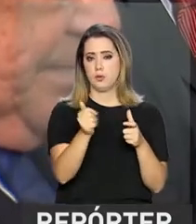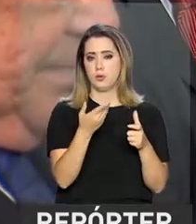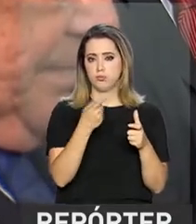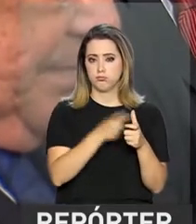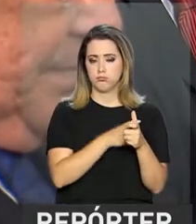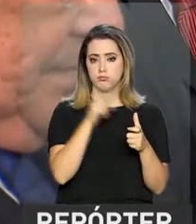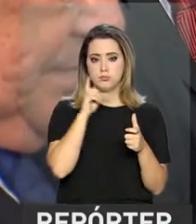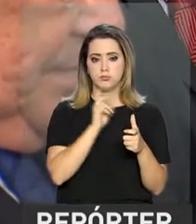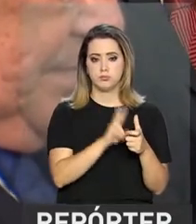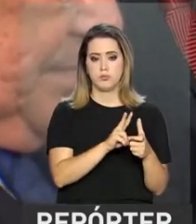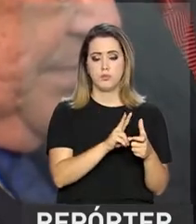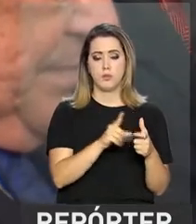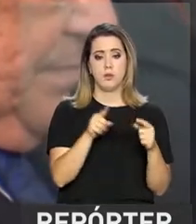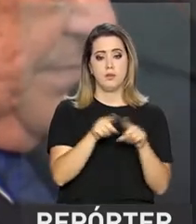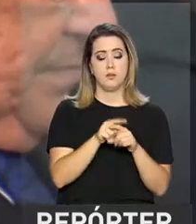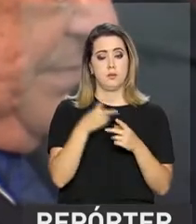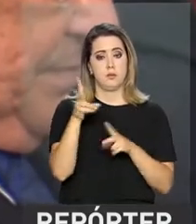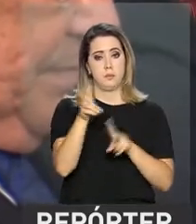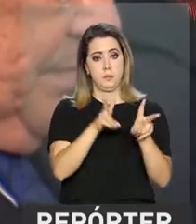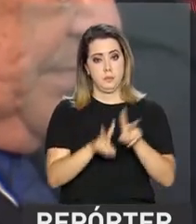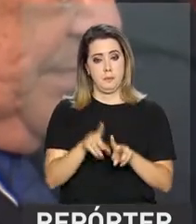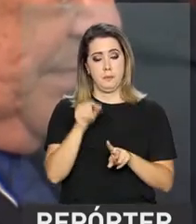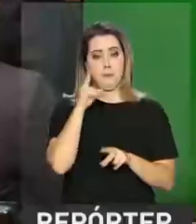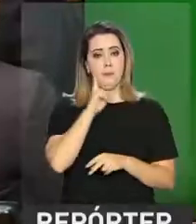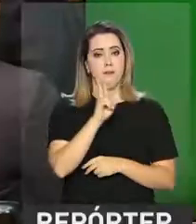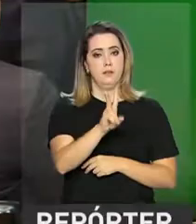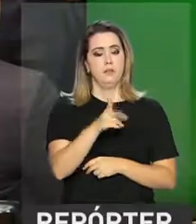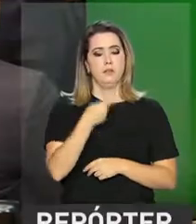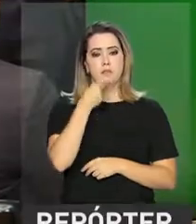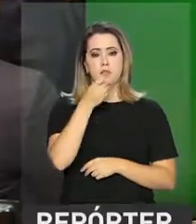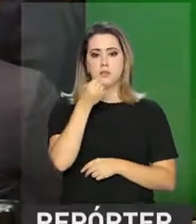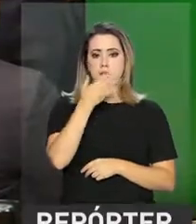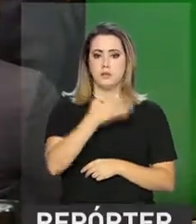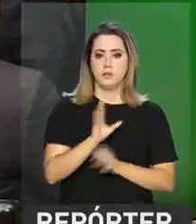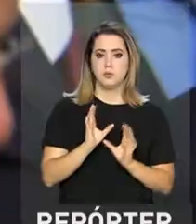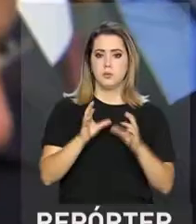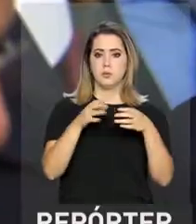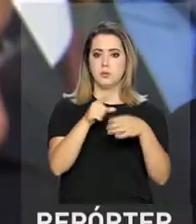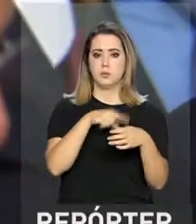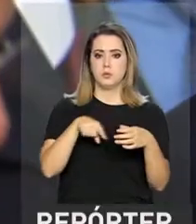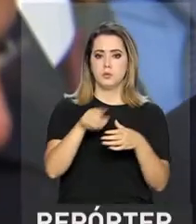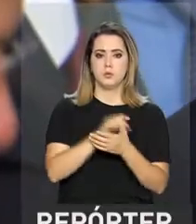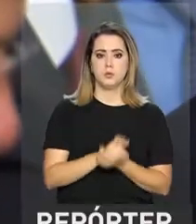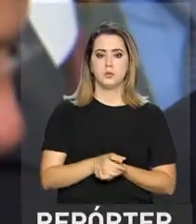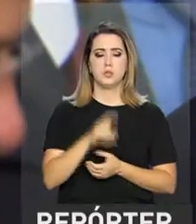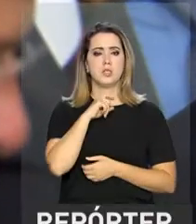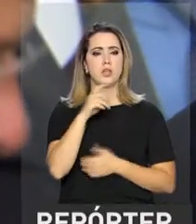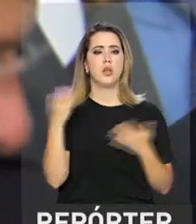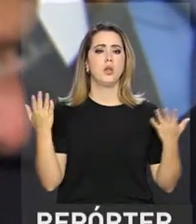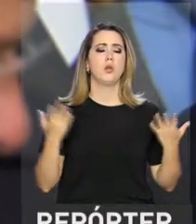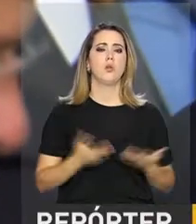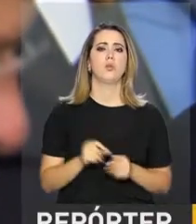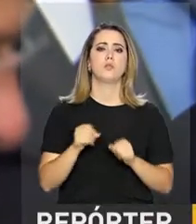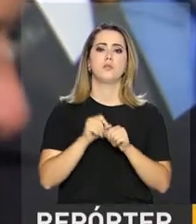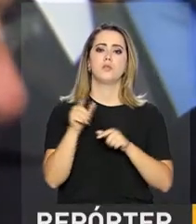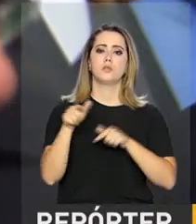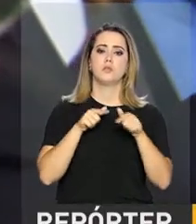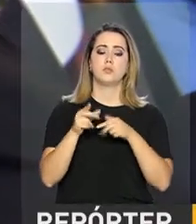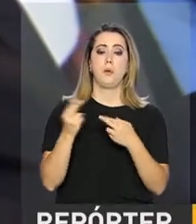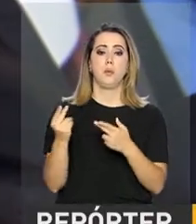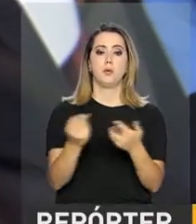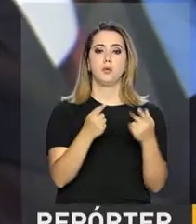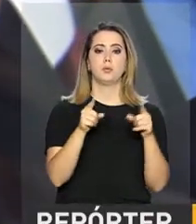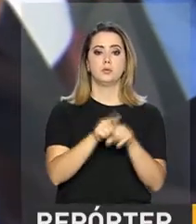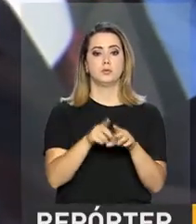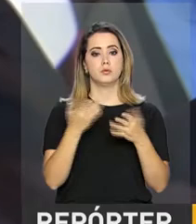das santas casas a medida é uma livre para as instituições ninguém até hoje fez um trabalho que nem isso